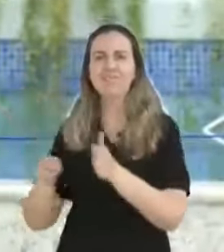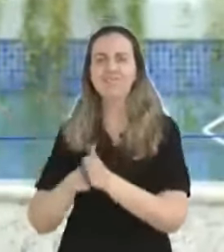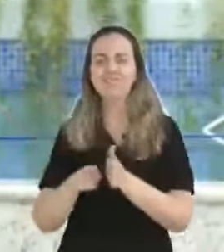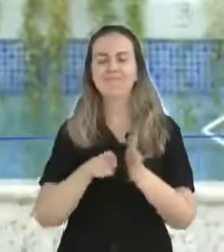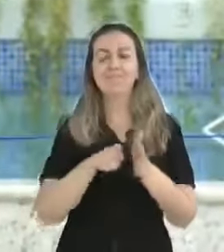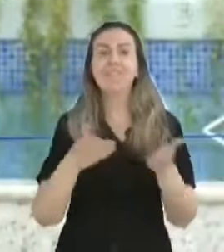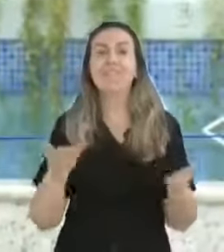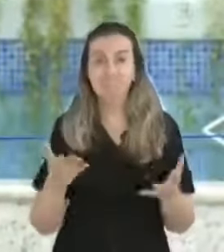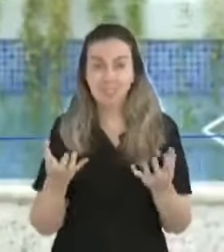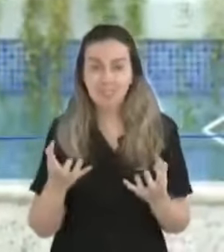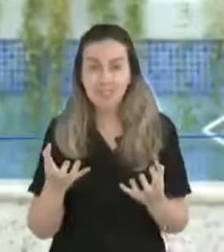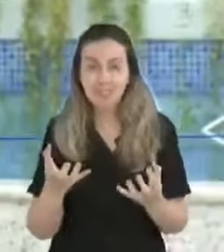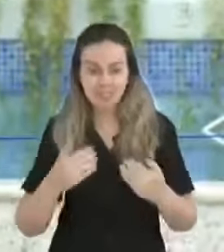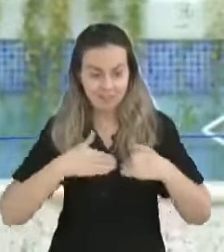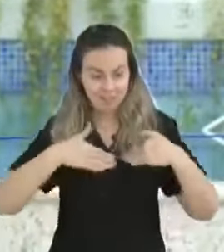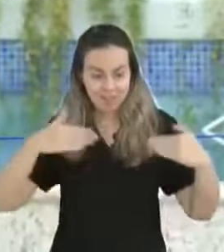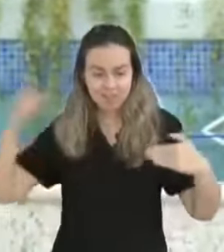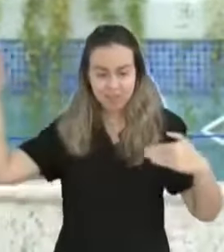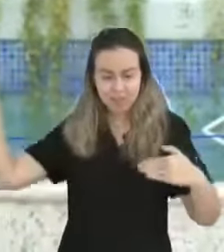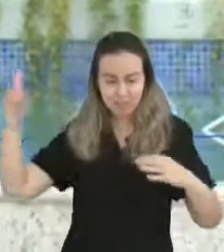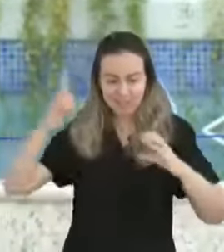renovados?